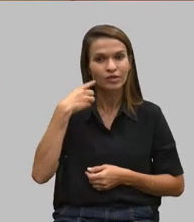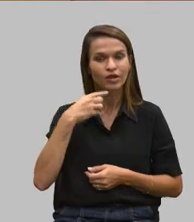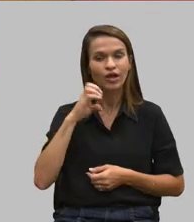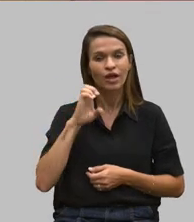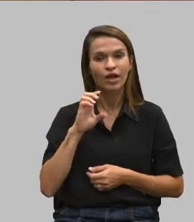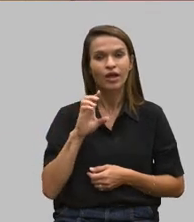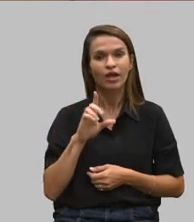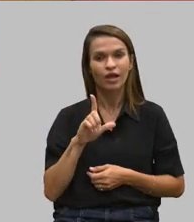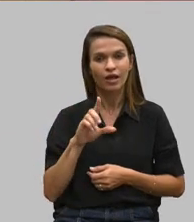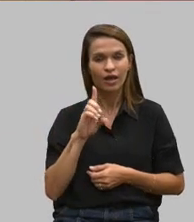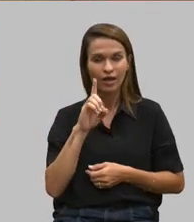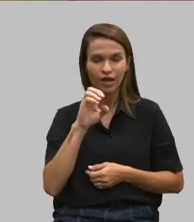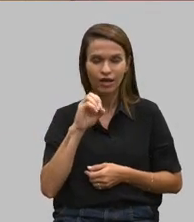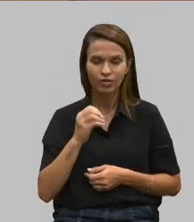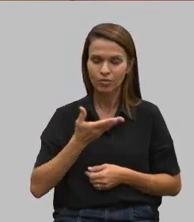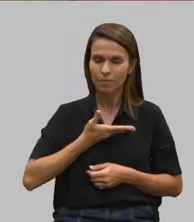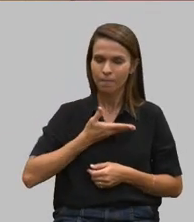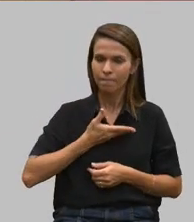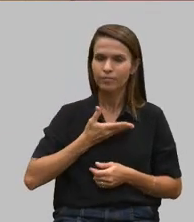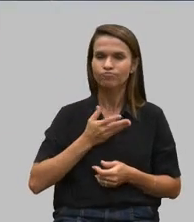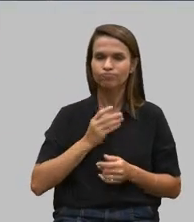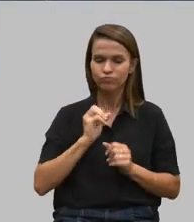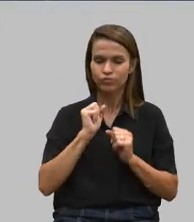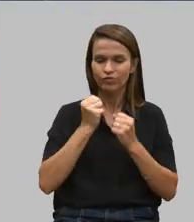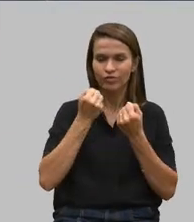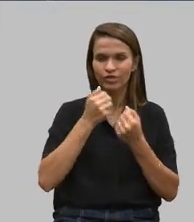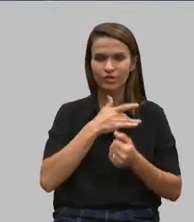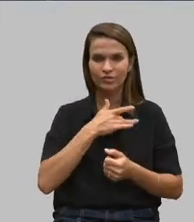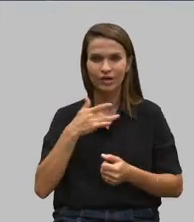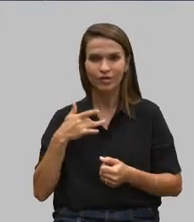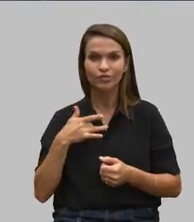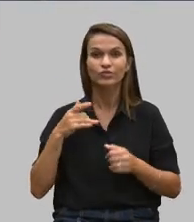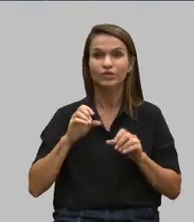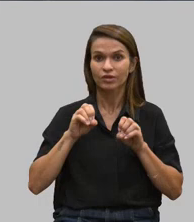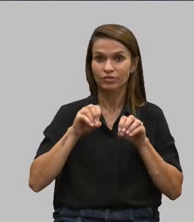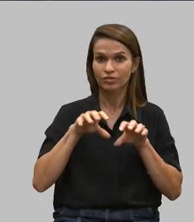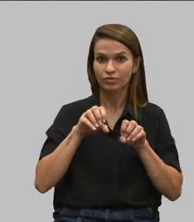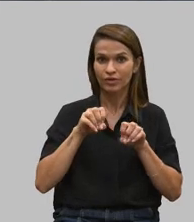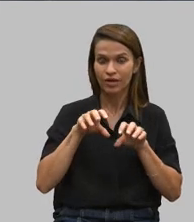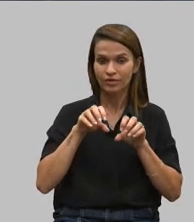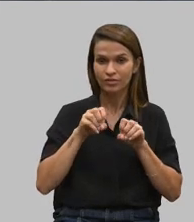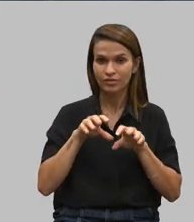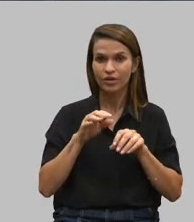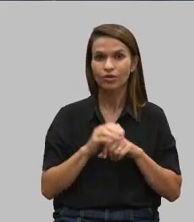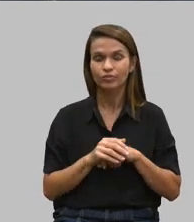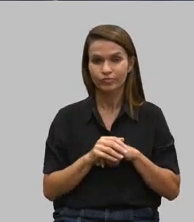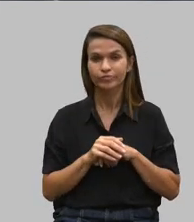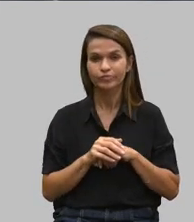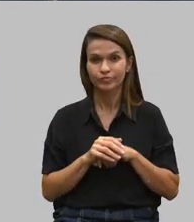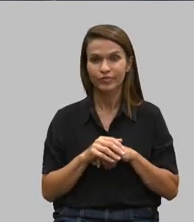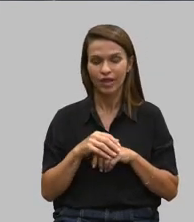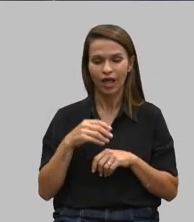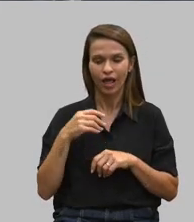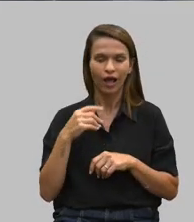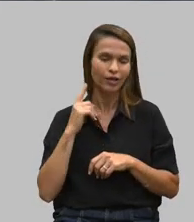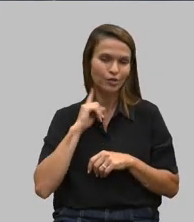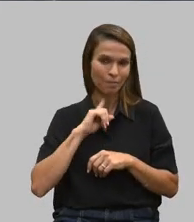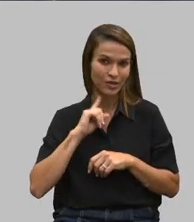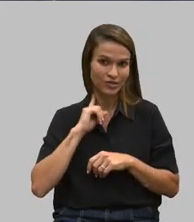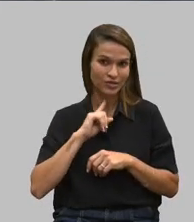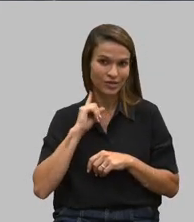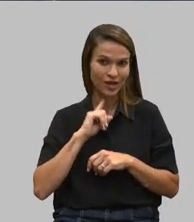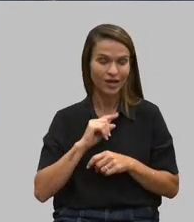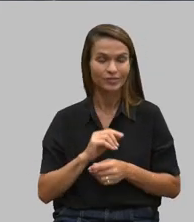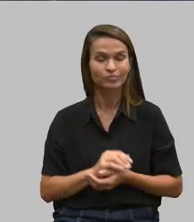amigo e um grande defensor da Saúde da educação desse Nossa Minas Gerais né